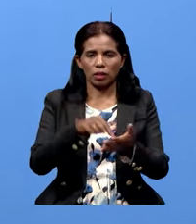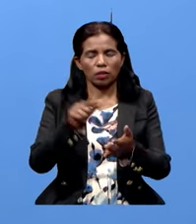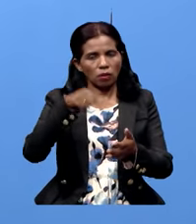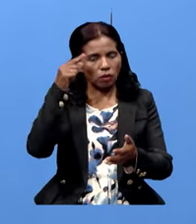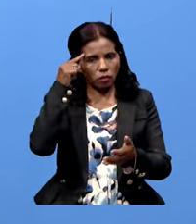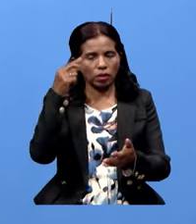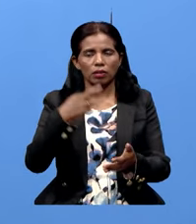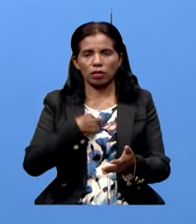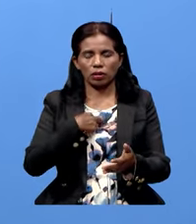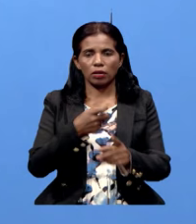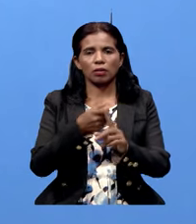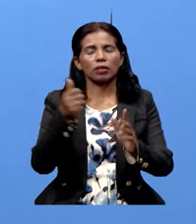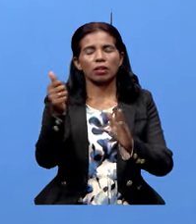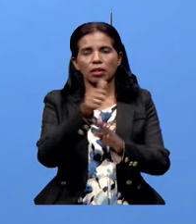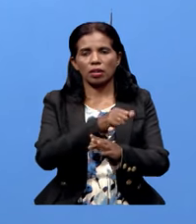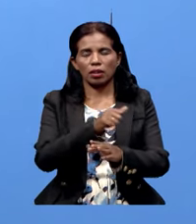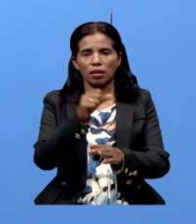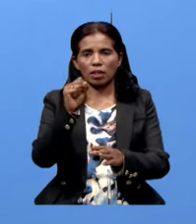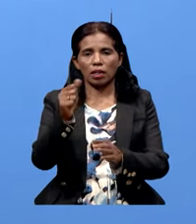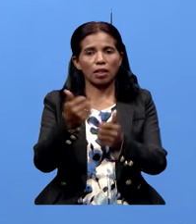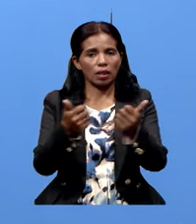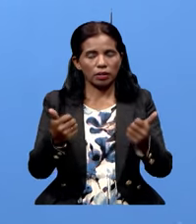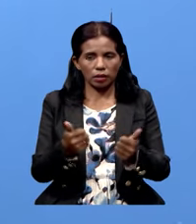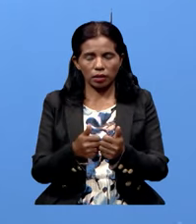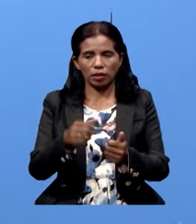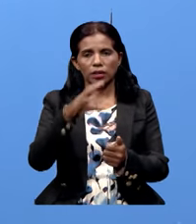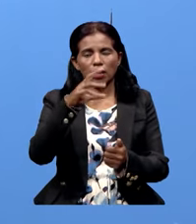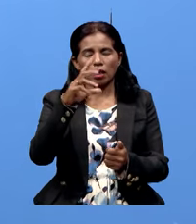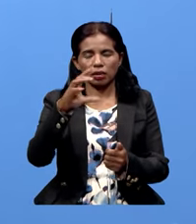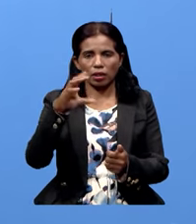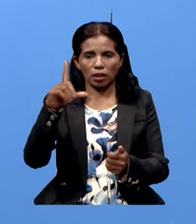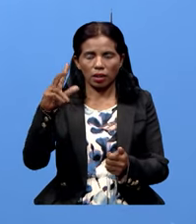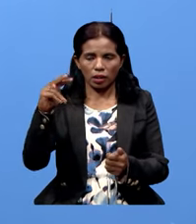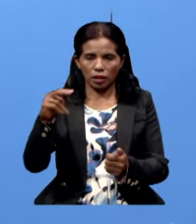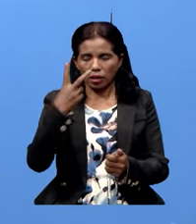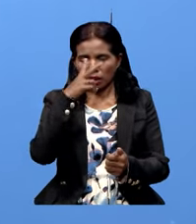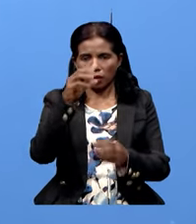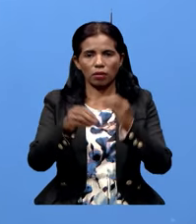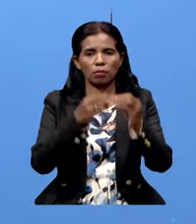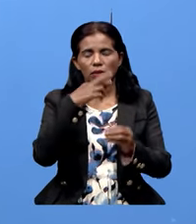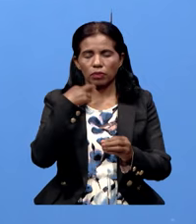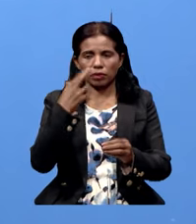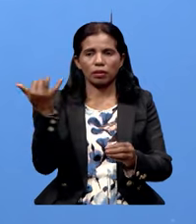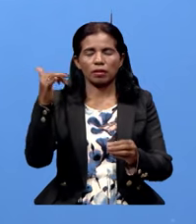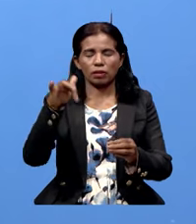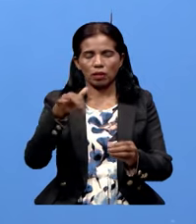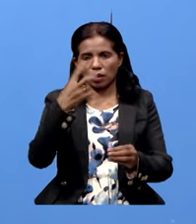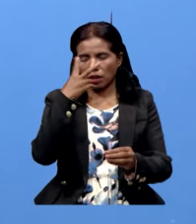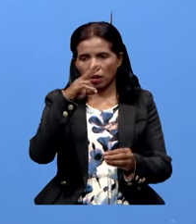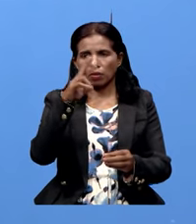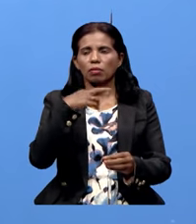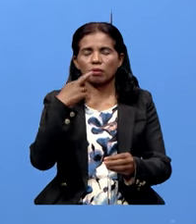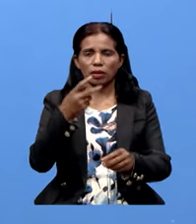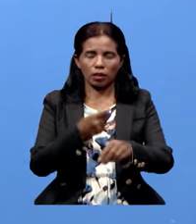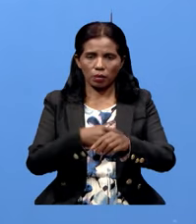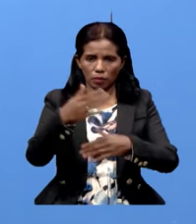rasik lius agensia autonom selen agora halo hela aquisição ba fos. Se halo na aquisição ba fos e tempo